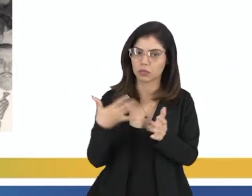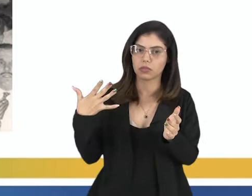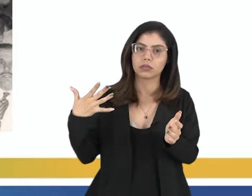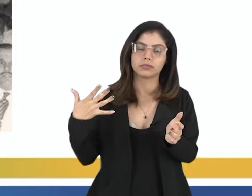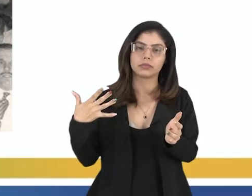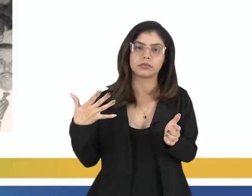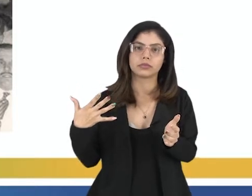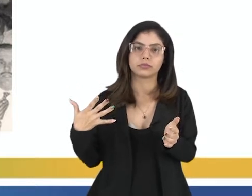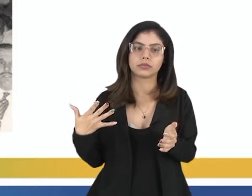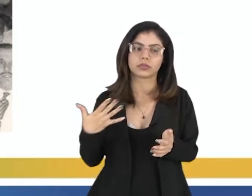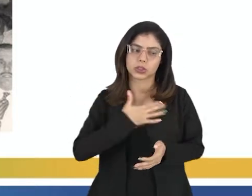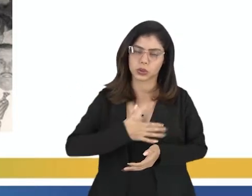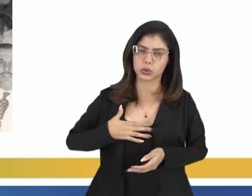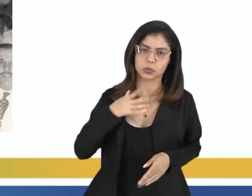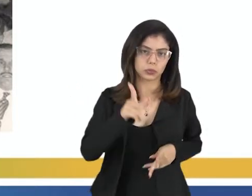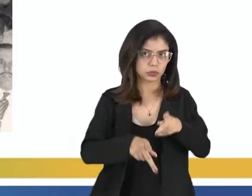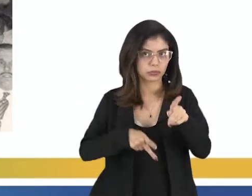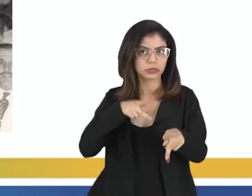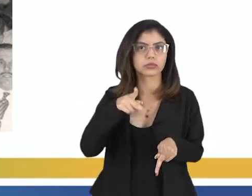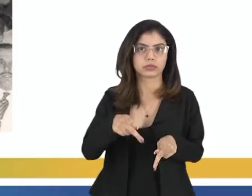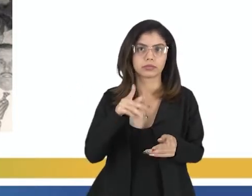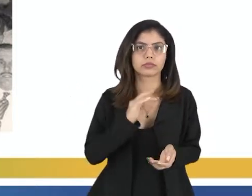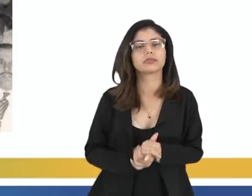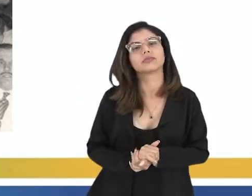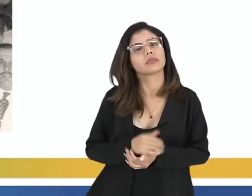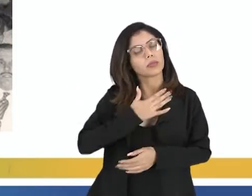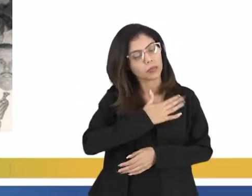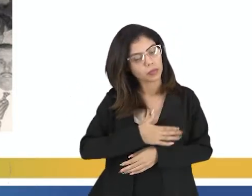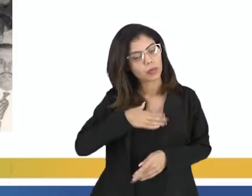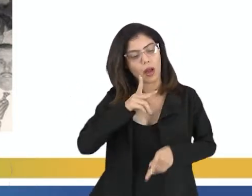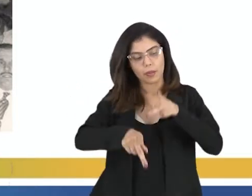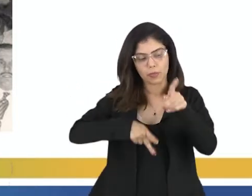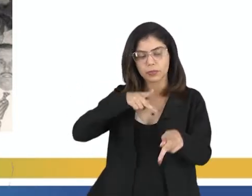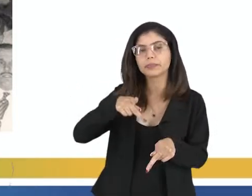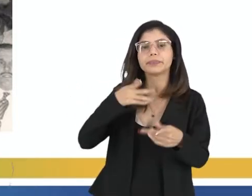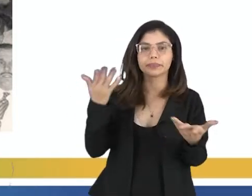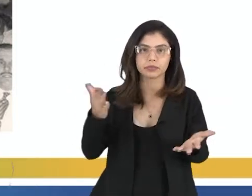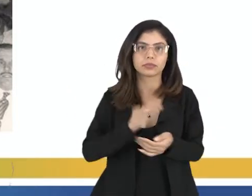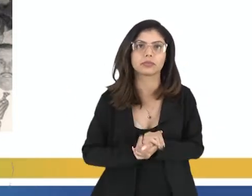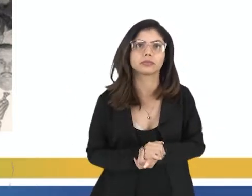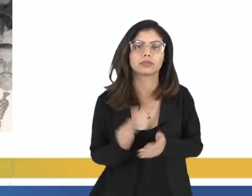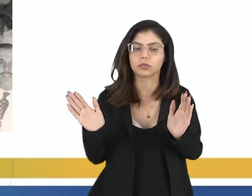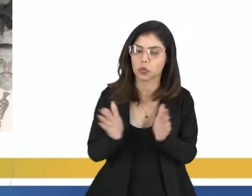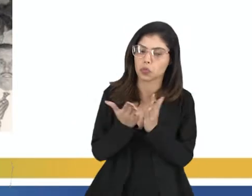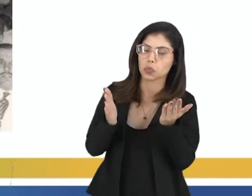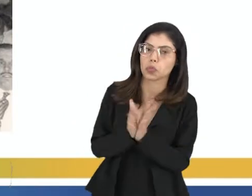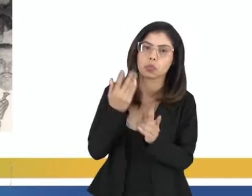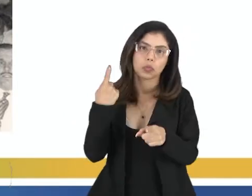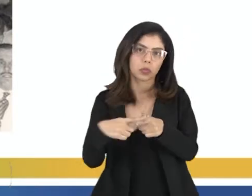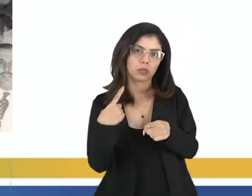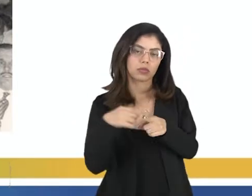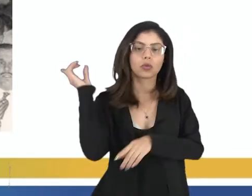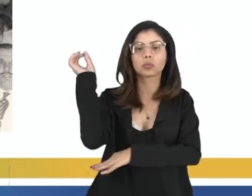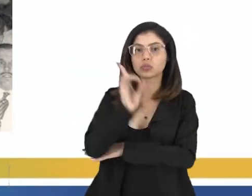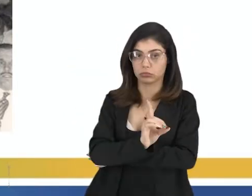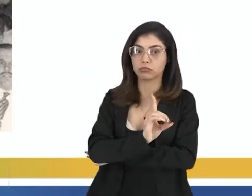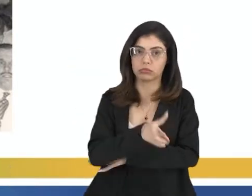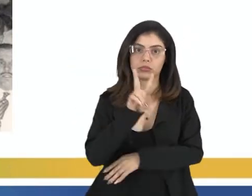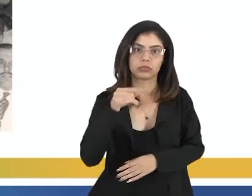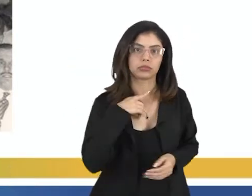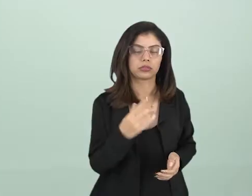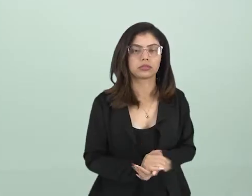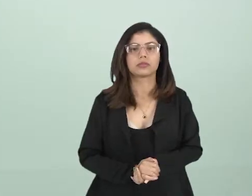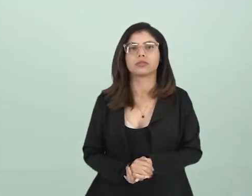muito, querido pela população, principalmente aí pela população pobre, por conta desses direitos, que ele vai